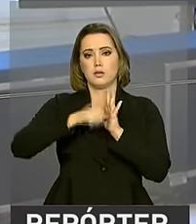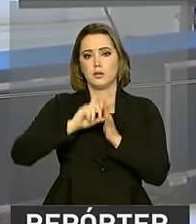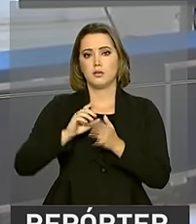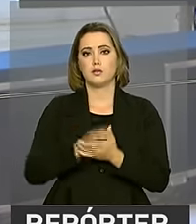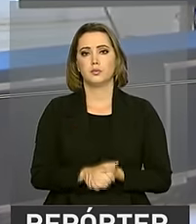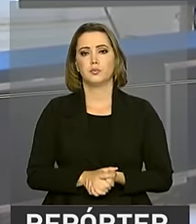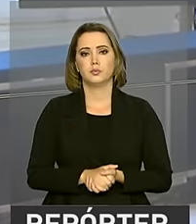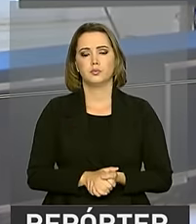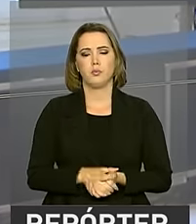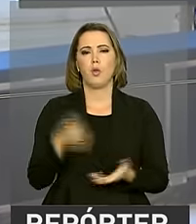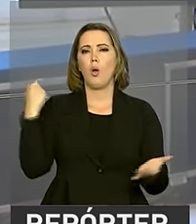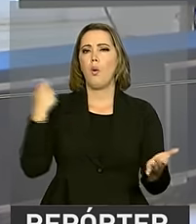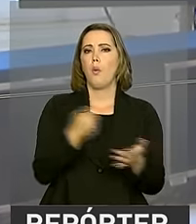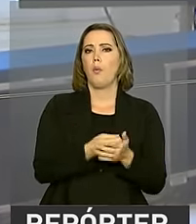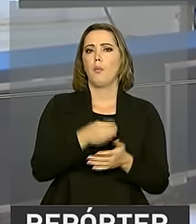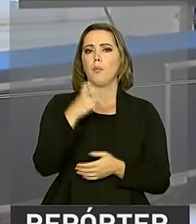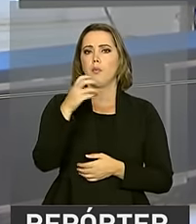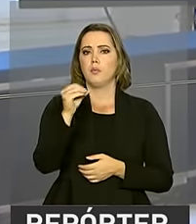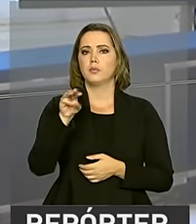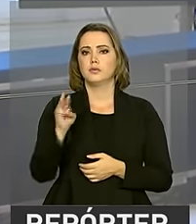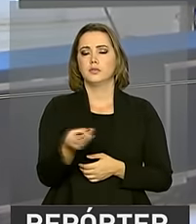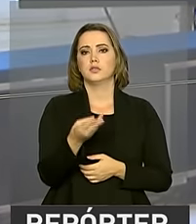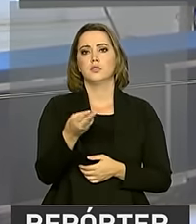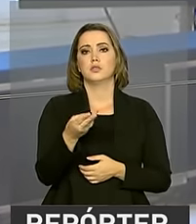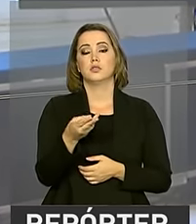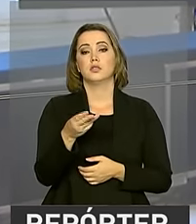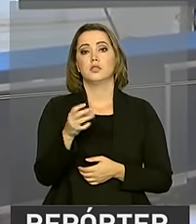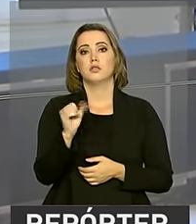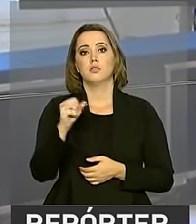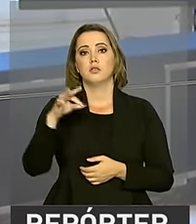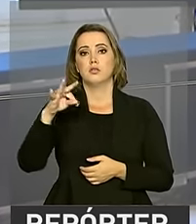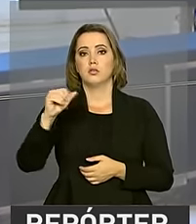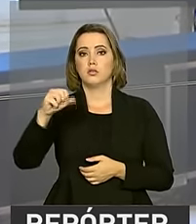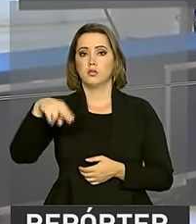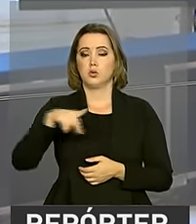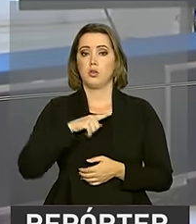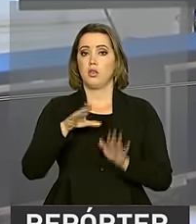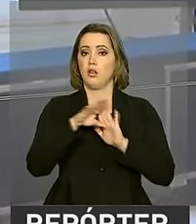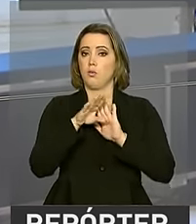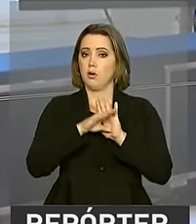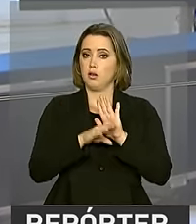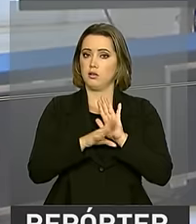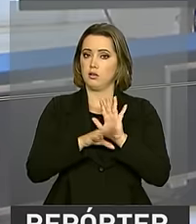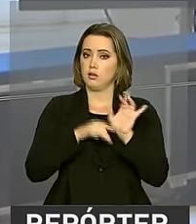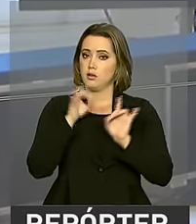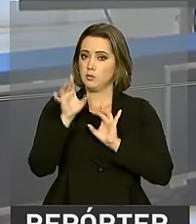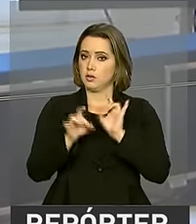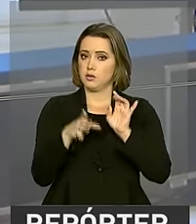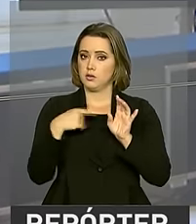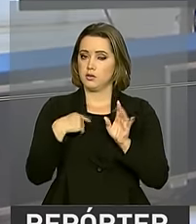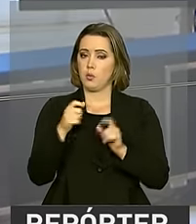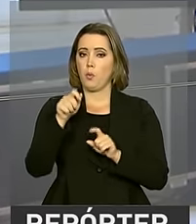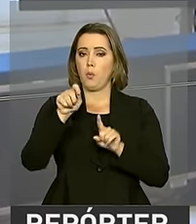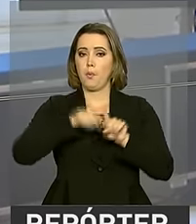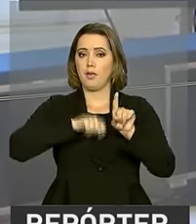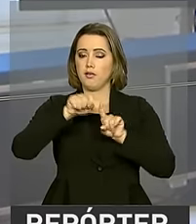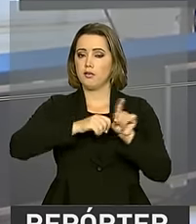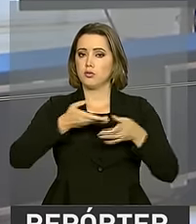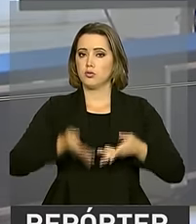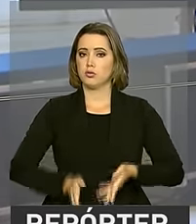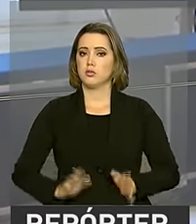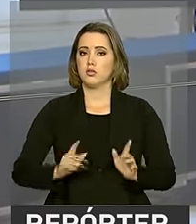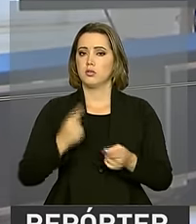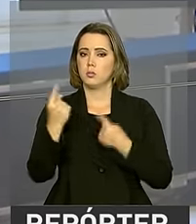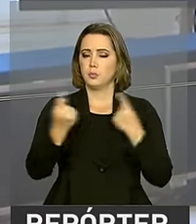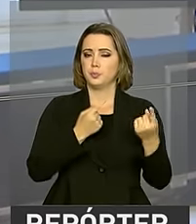pagamento de cerca de 50 milhões de contas inativas seguirá um calendário específico conforme o mês de aniversário do